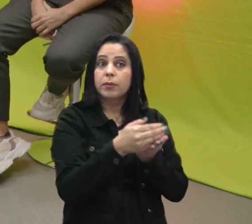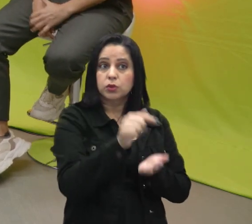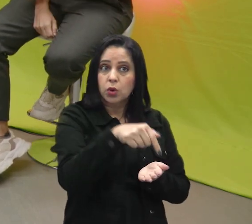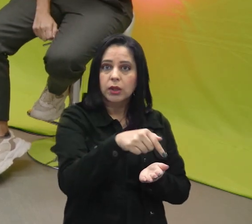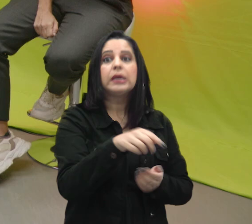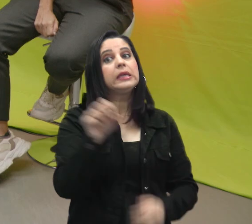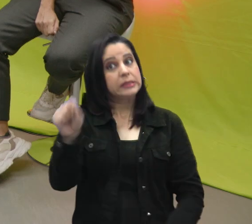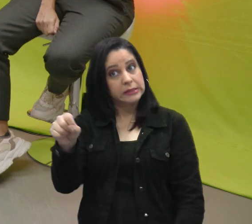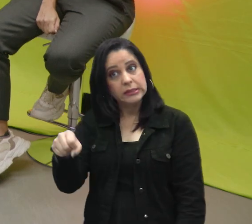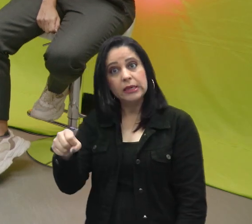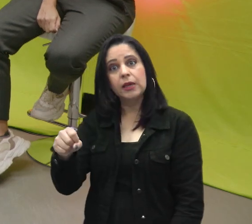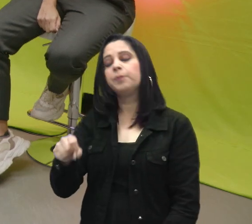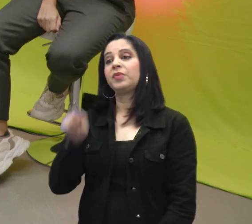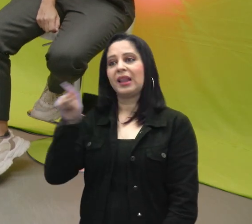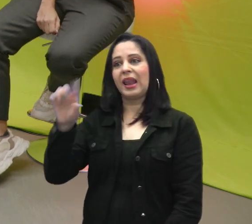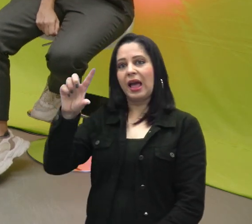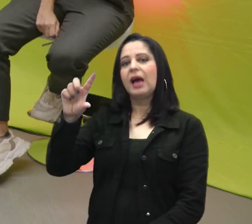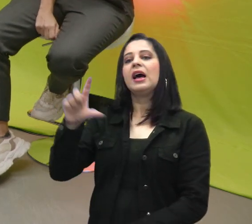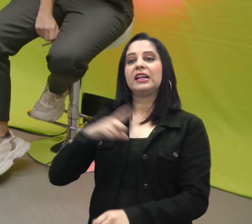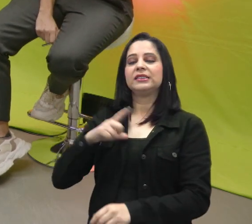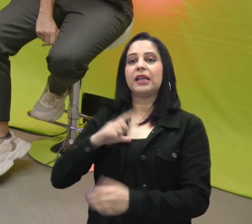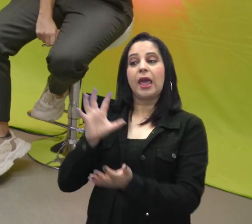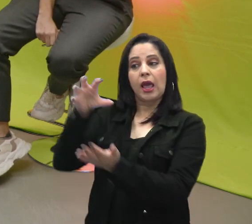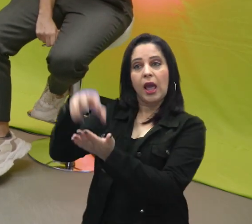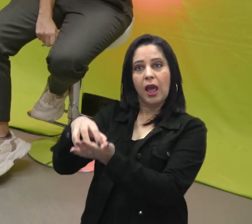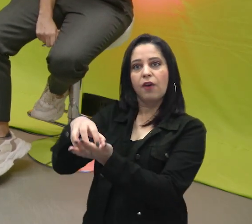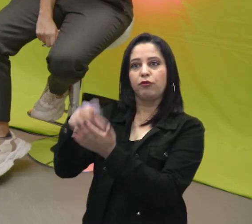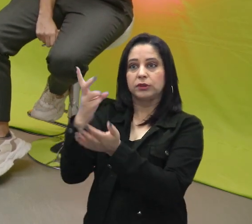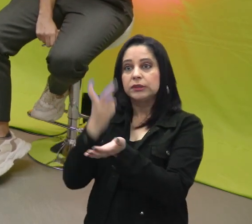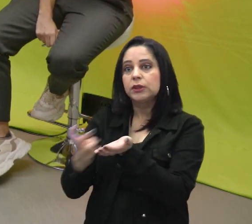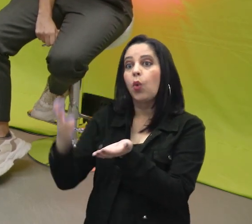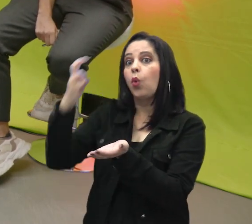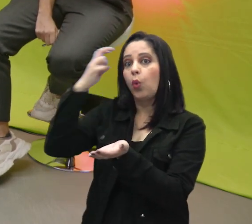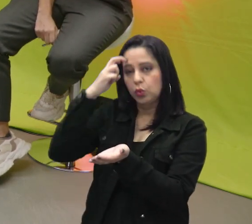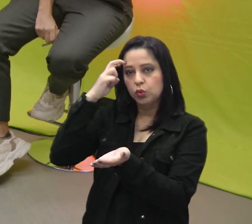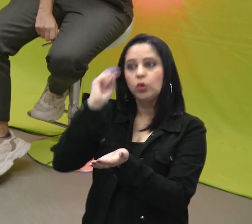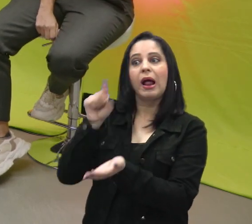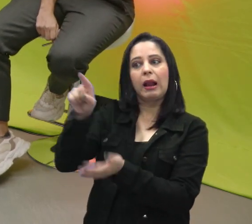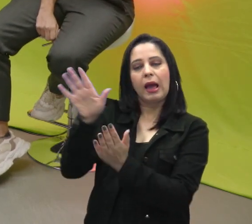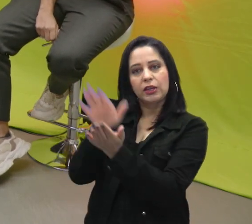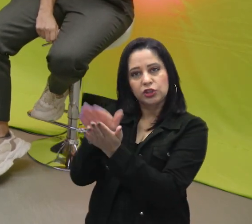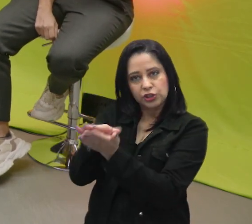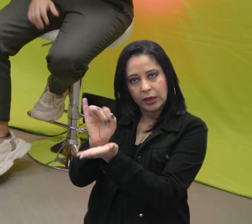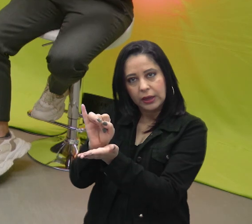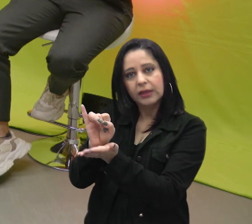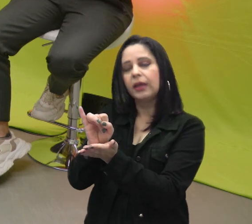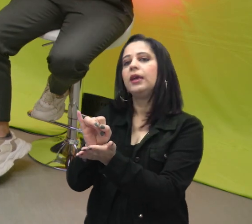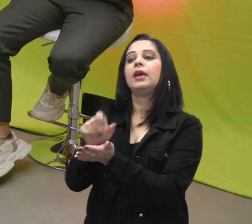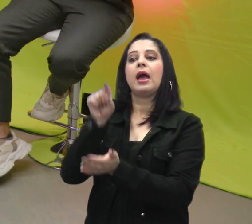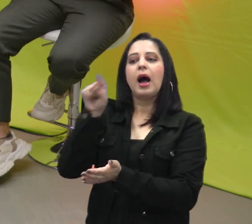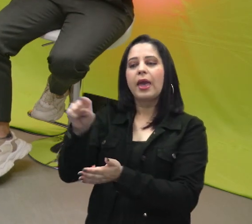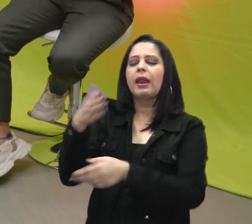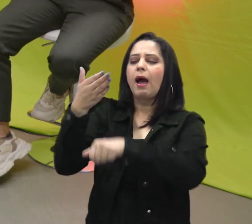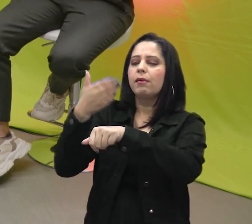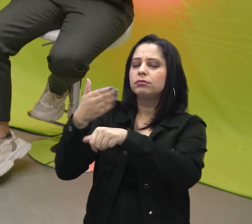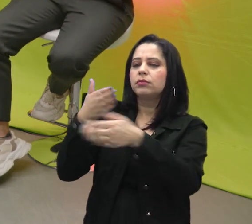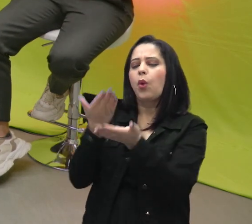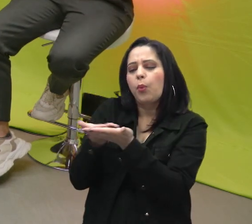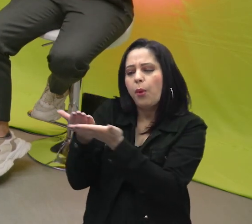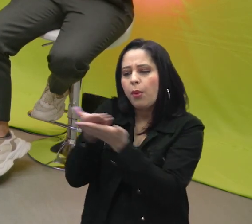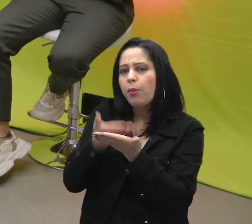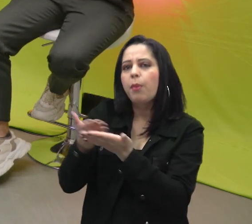Aqui em Jacareí, comecei estudando na Fundação Cultural, lá da cidade, alguns anos atrás. E daí fiz teatro lá para